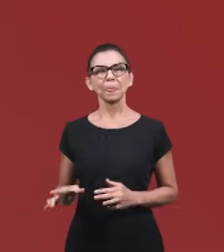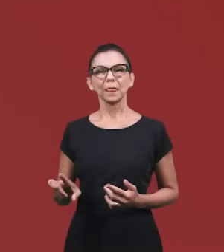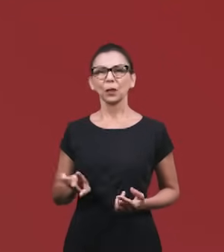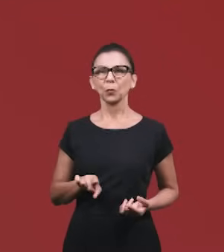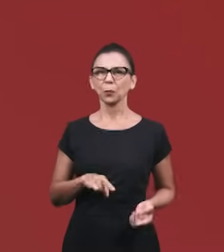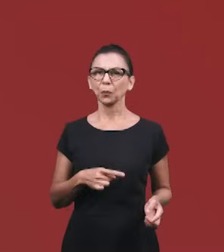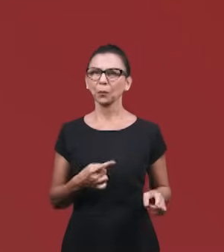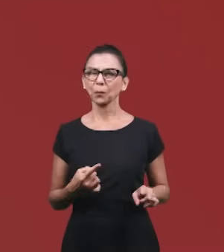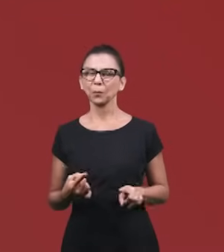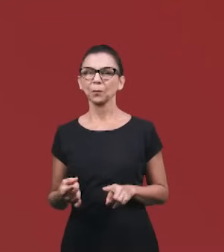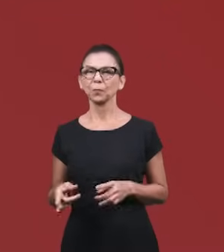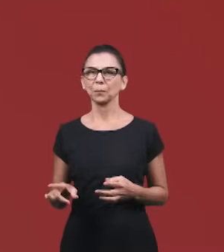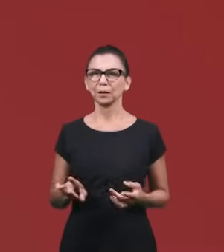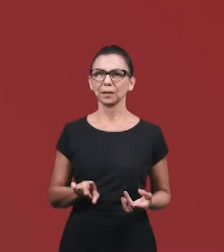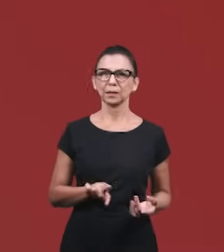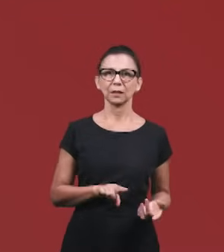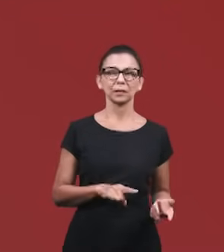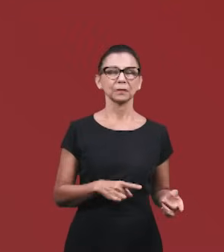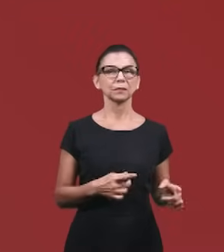acontecer